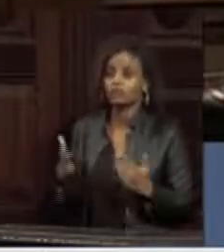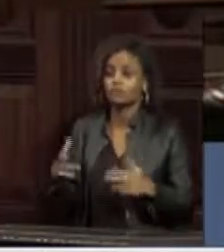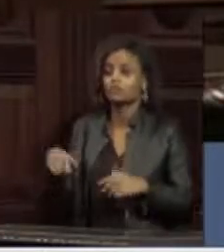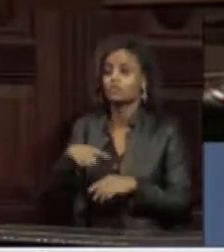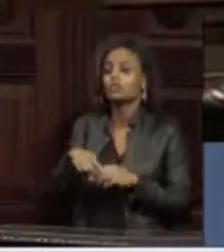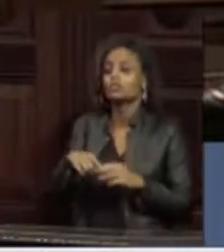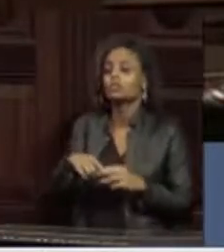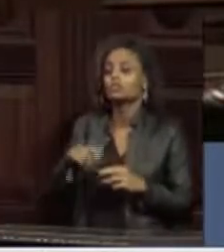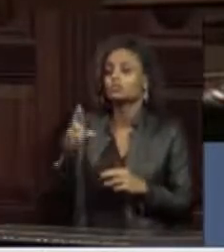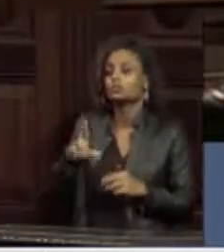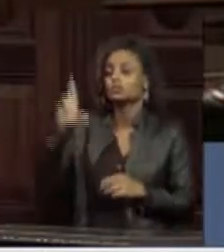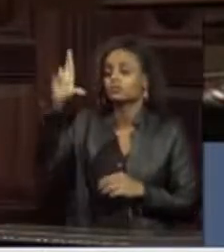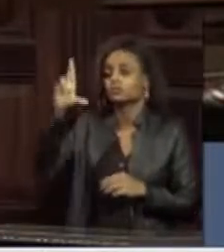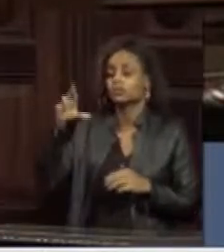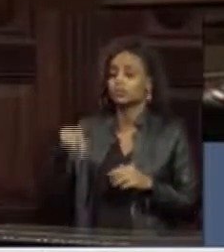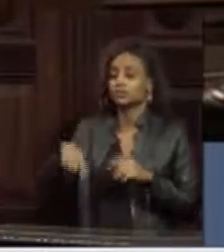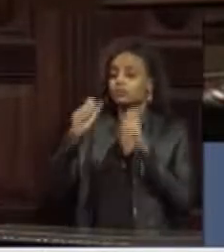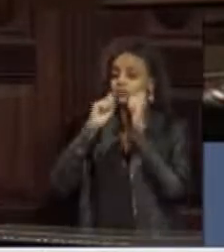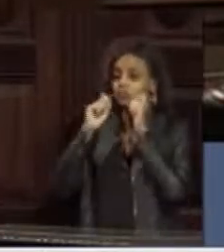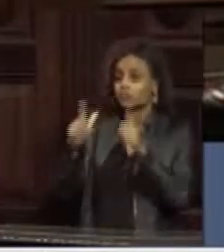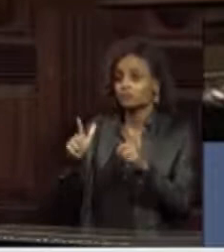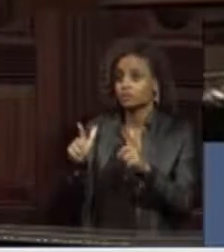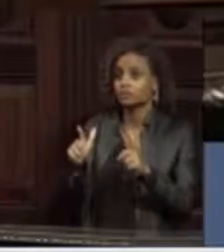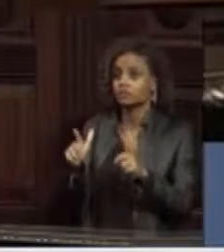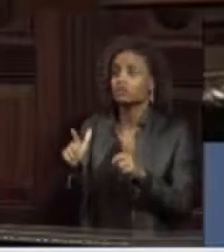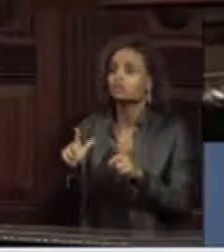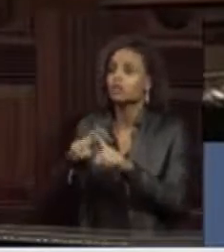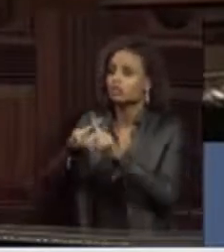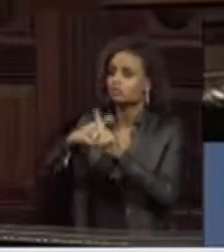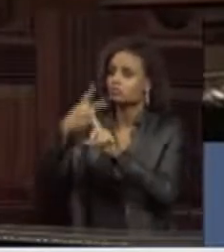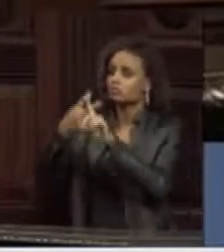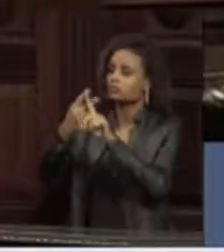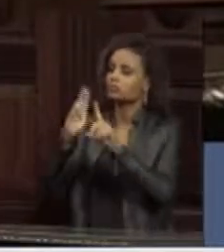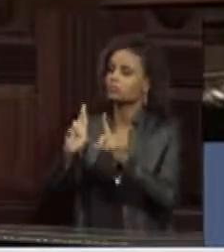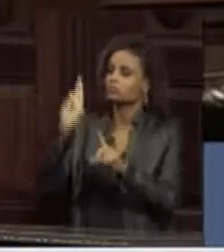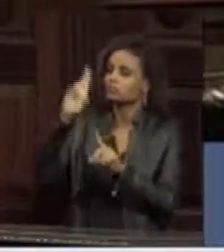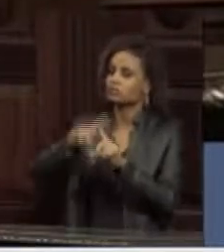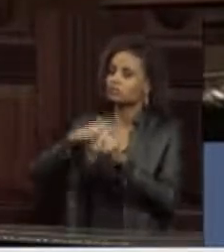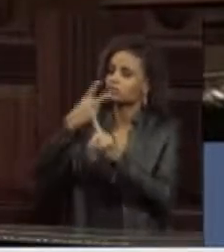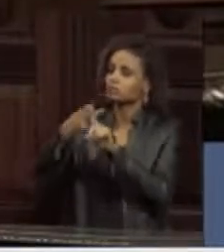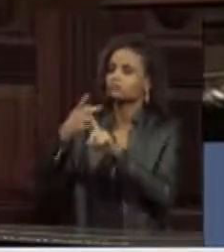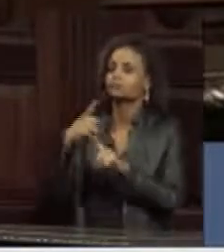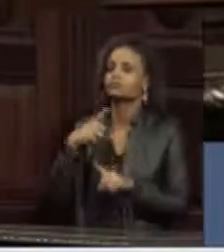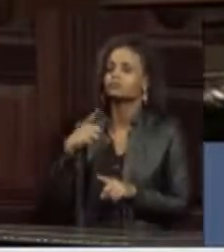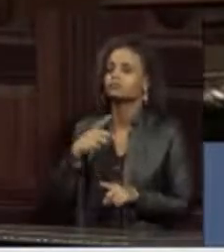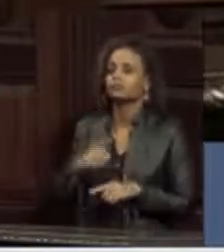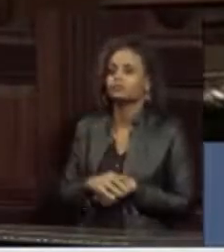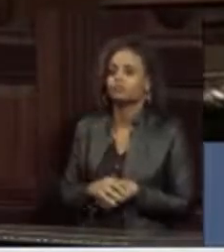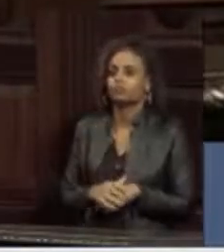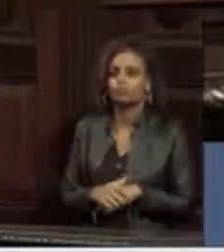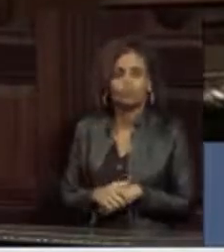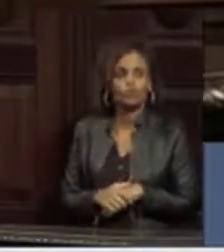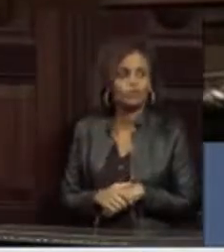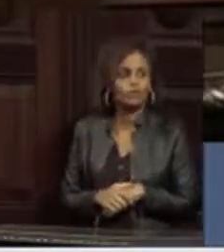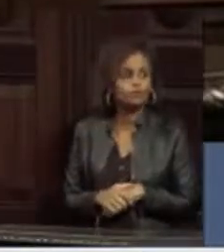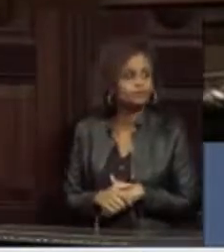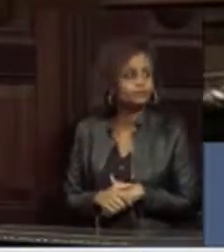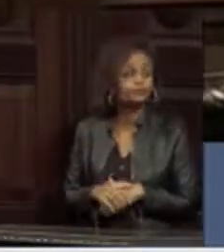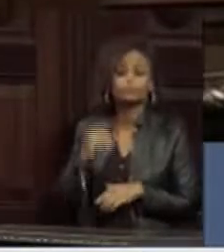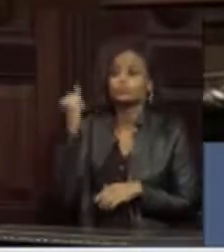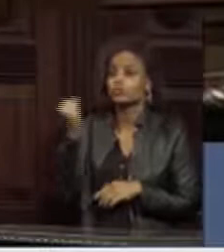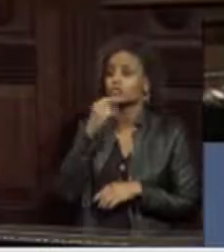enquanto parlamento, ela se redobra nesse momento. Cabe a este